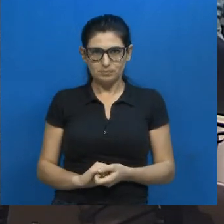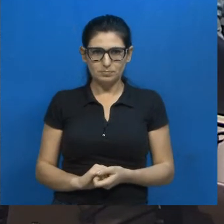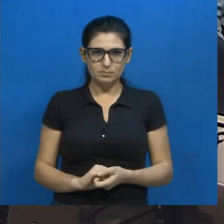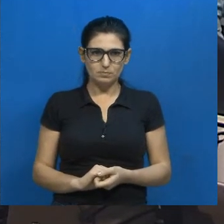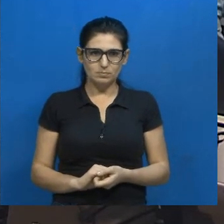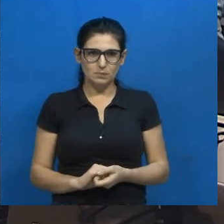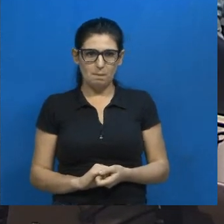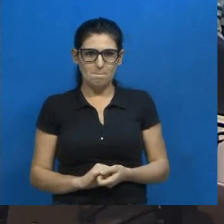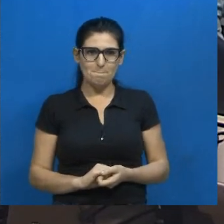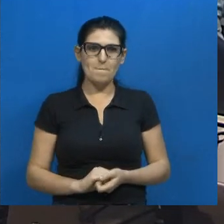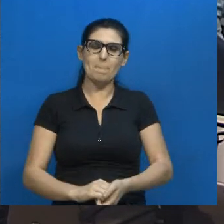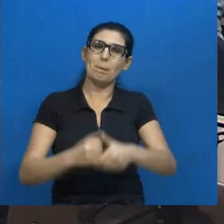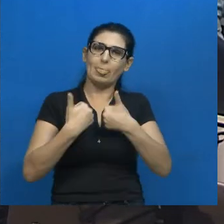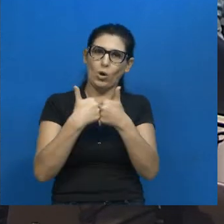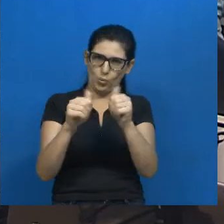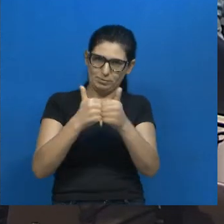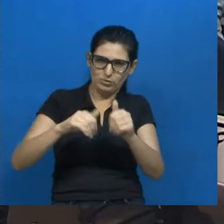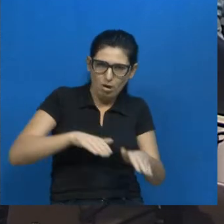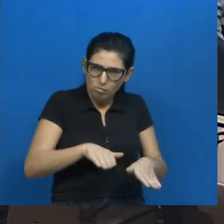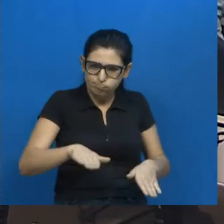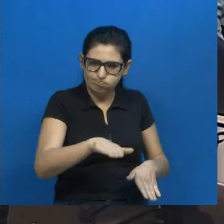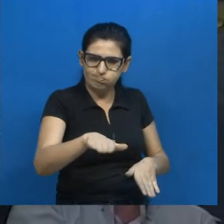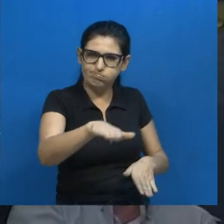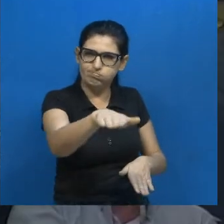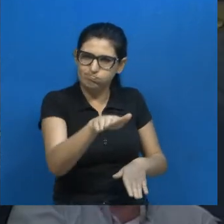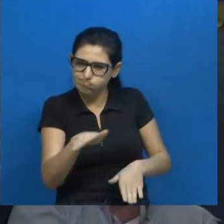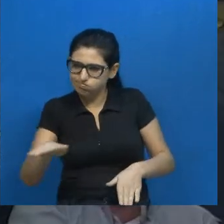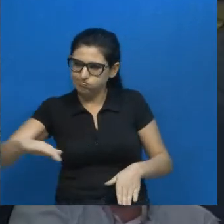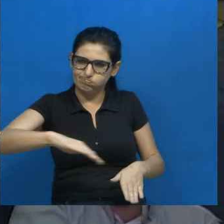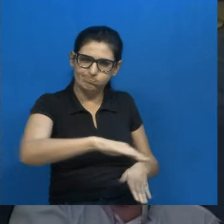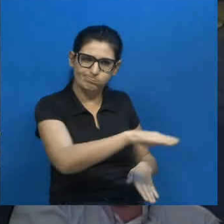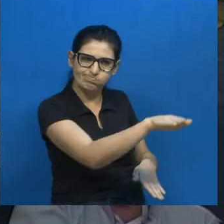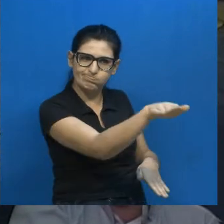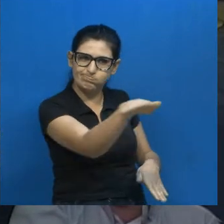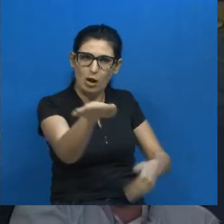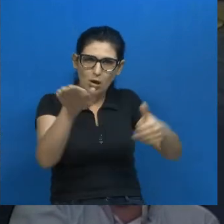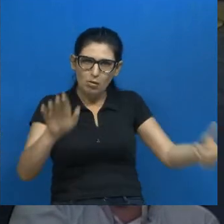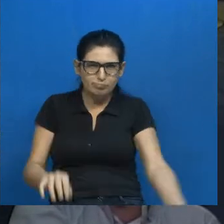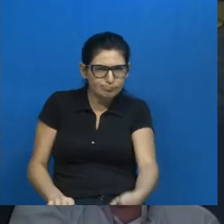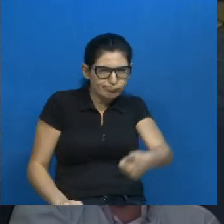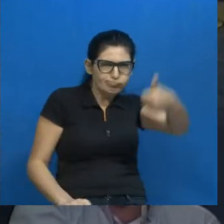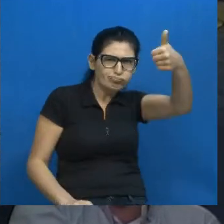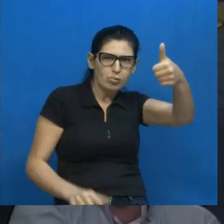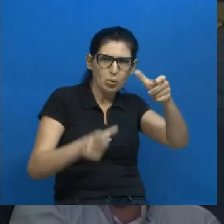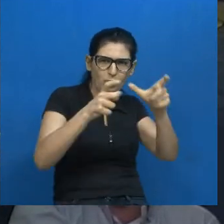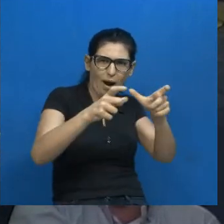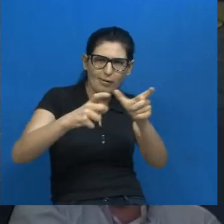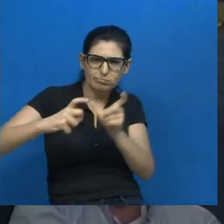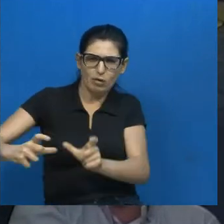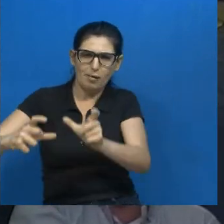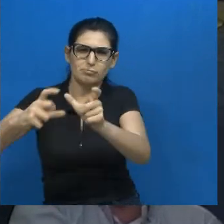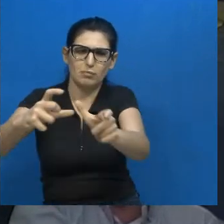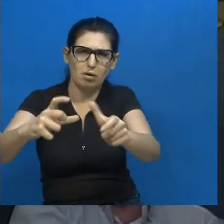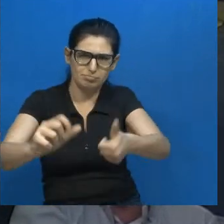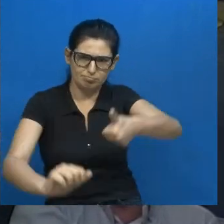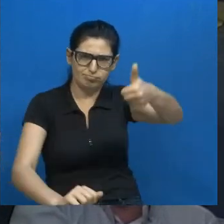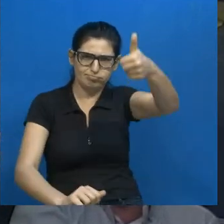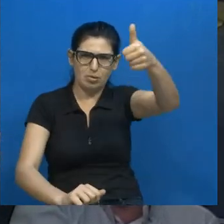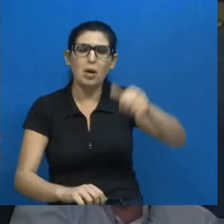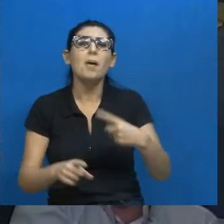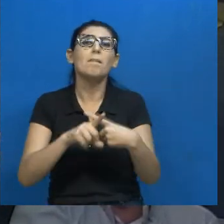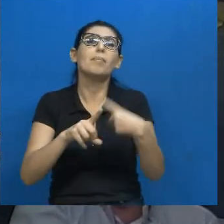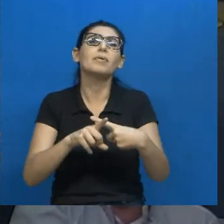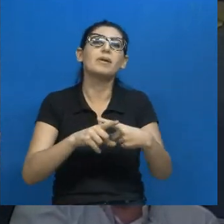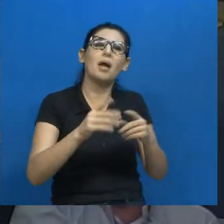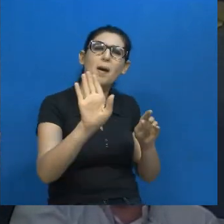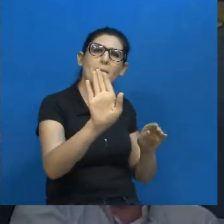Se tratando das linhas, da eficiência dos pontos aqui, por que as portas do meio, né, dos ônibus aqui em